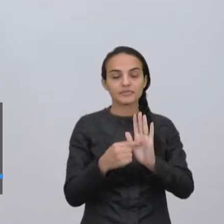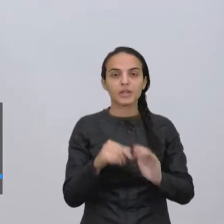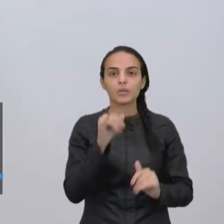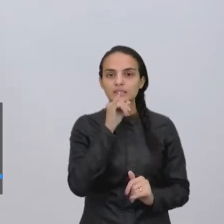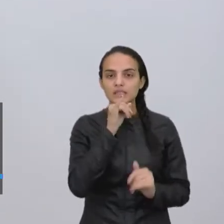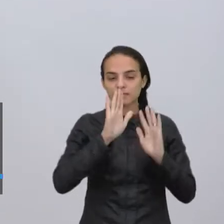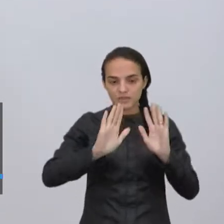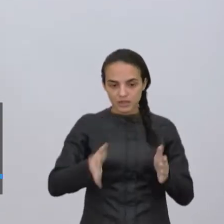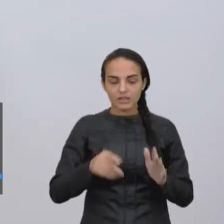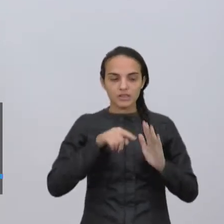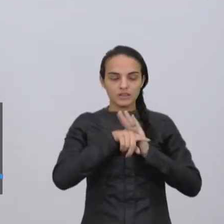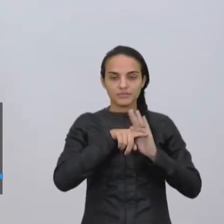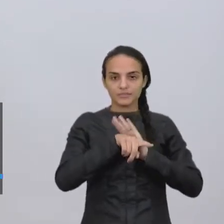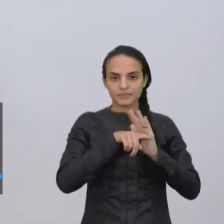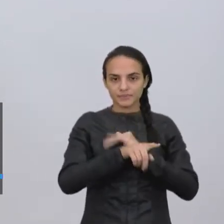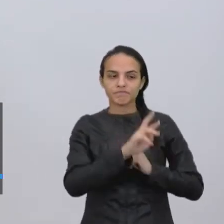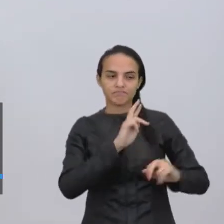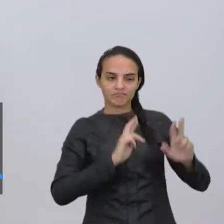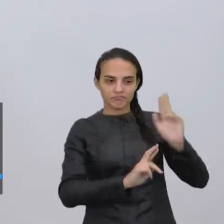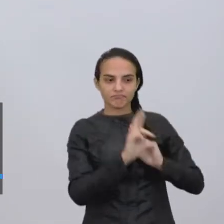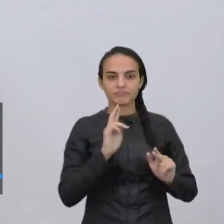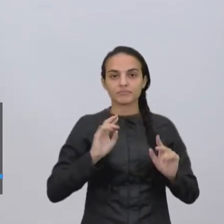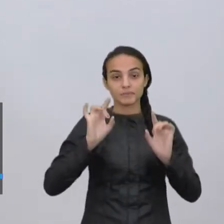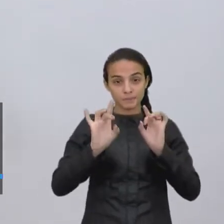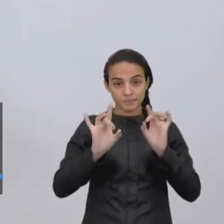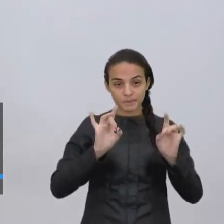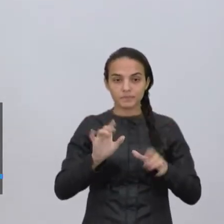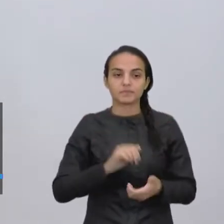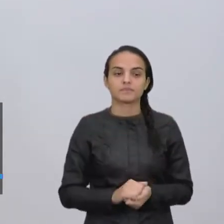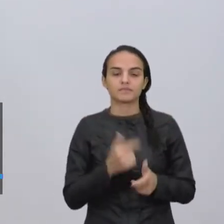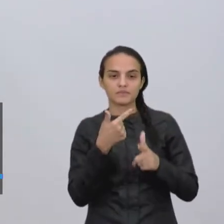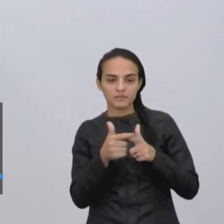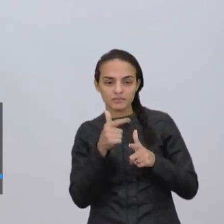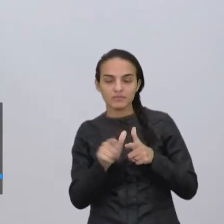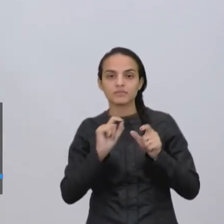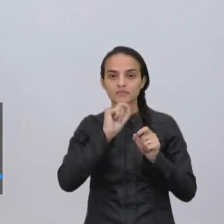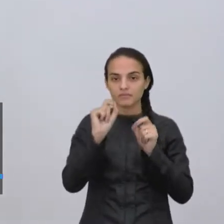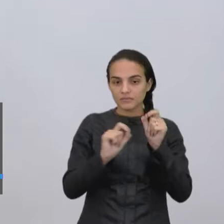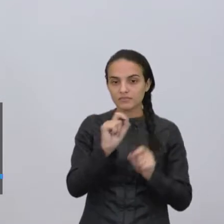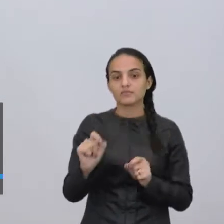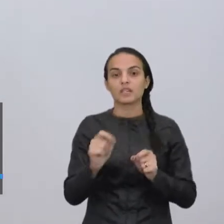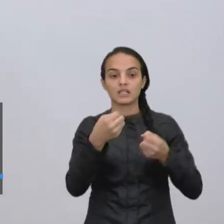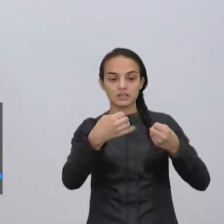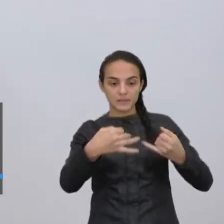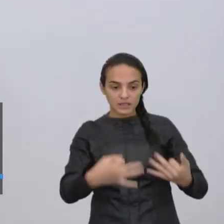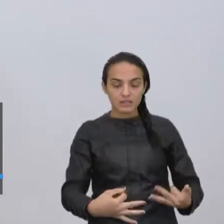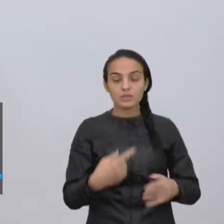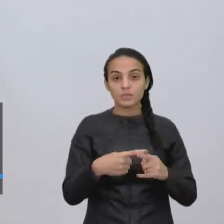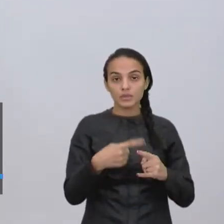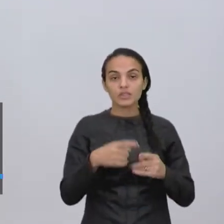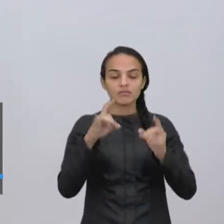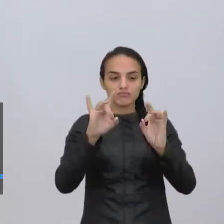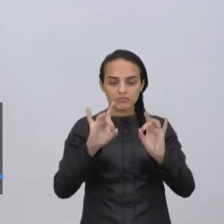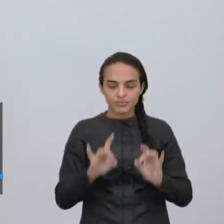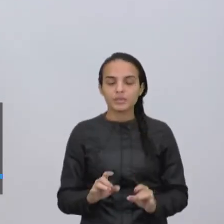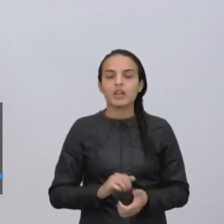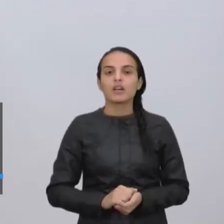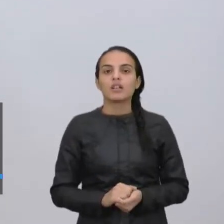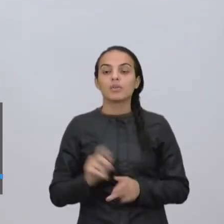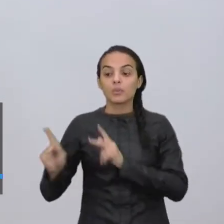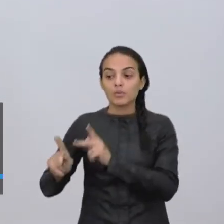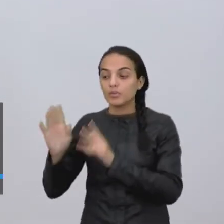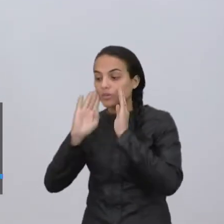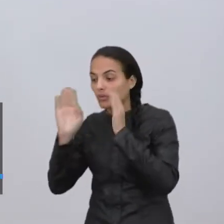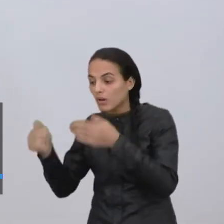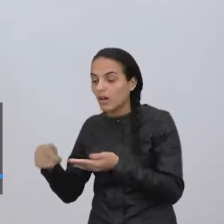já de uma pesquisa respondida a cada passo. Então, o problema qual era, a justificativa qual era, o público-alvo qual era,